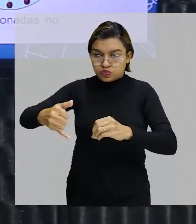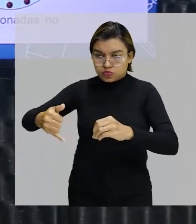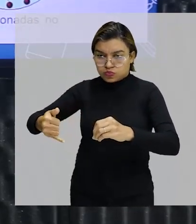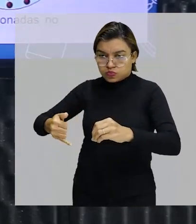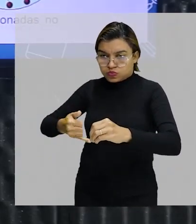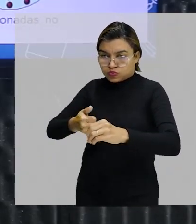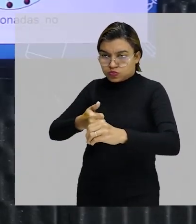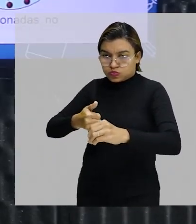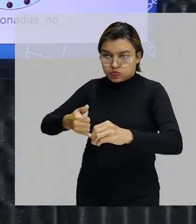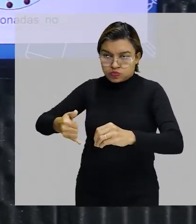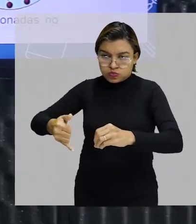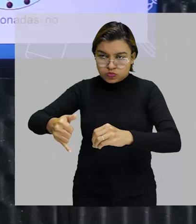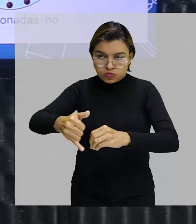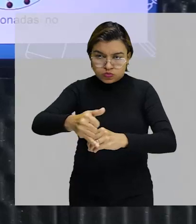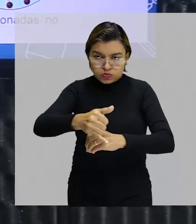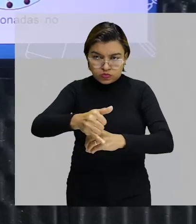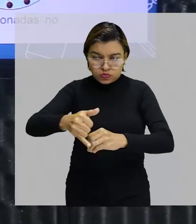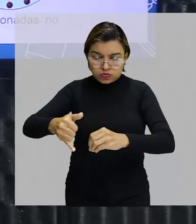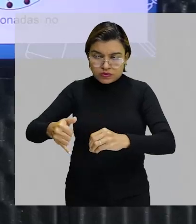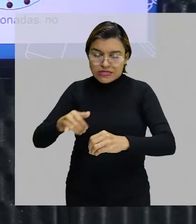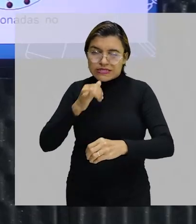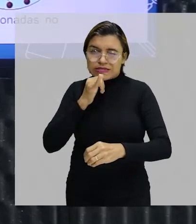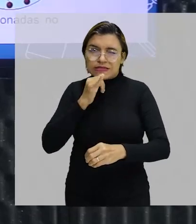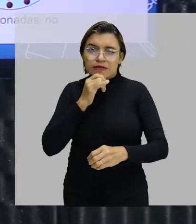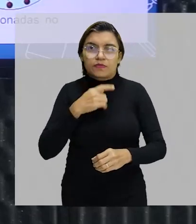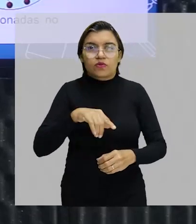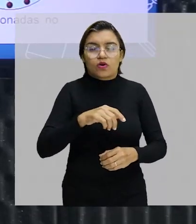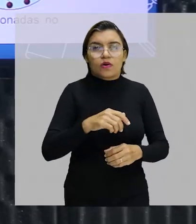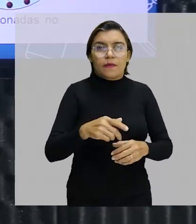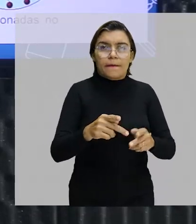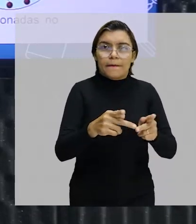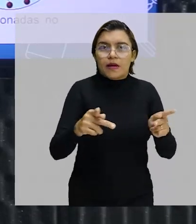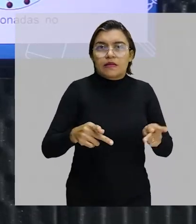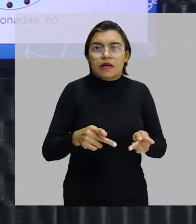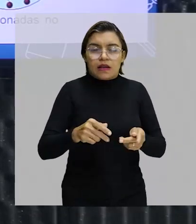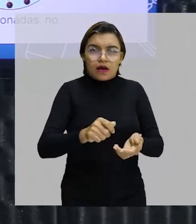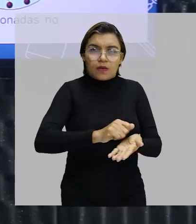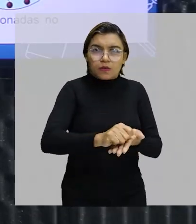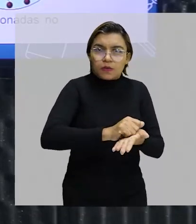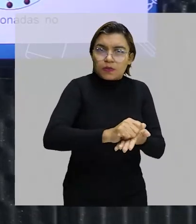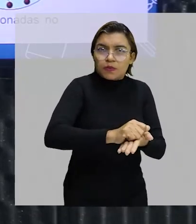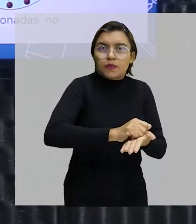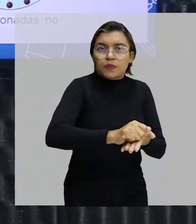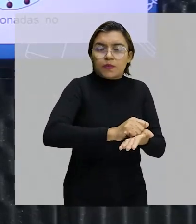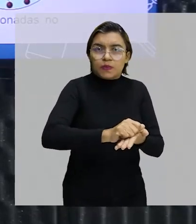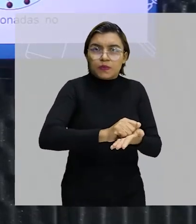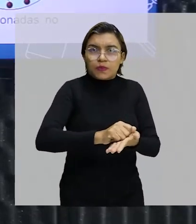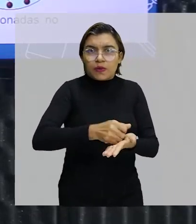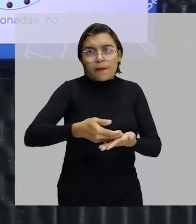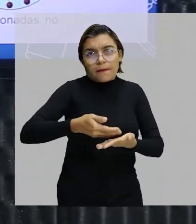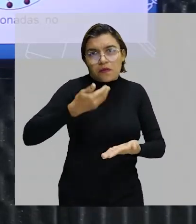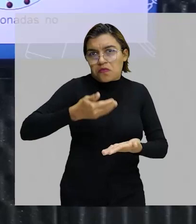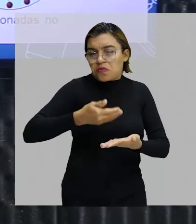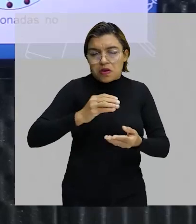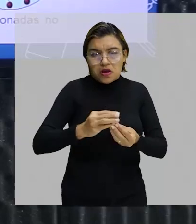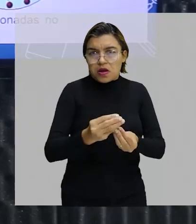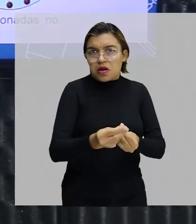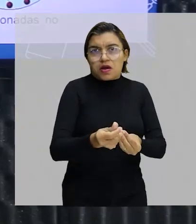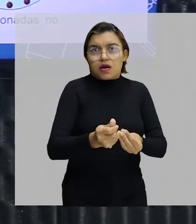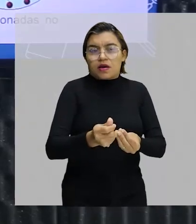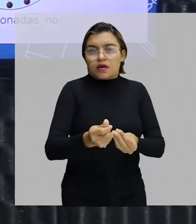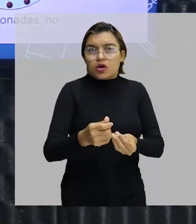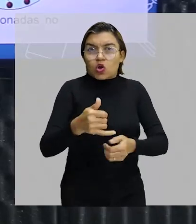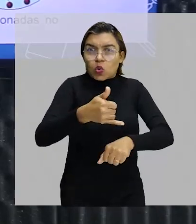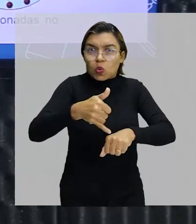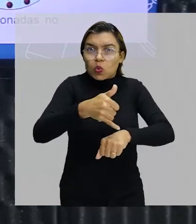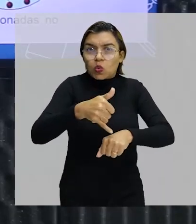gordura. E olha só, nós estamos lavando, a panela, o prato, o talher, que apresenta essa camada de